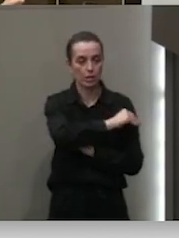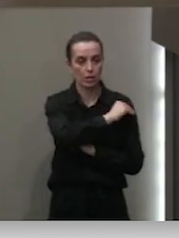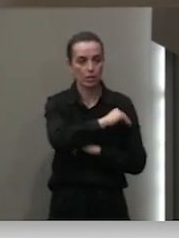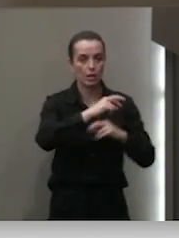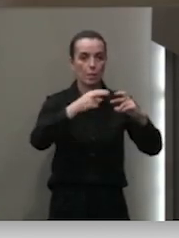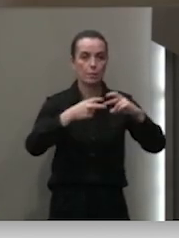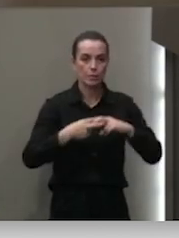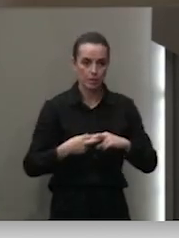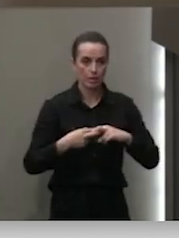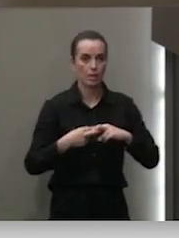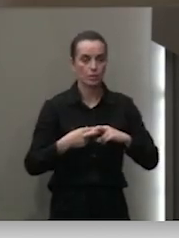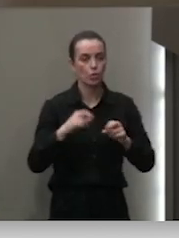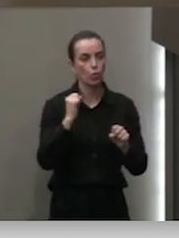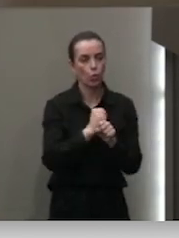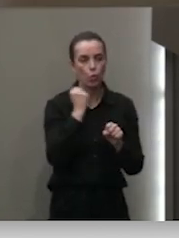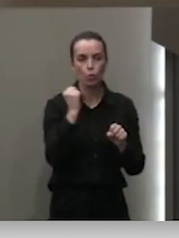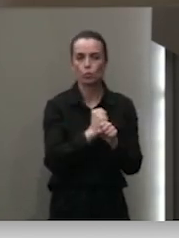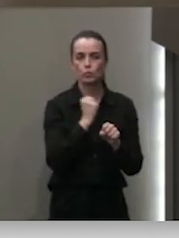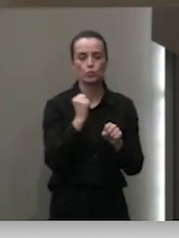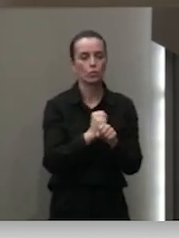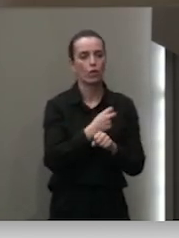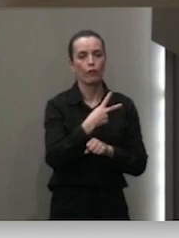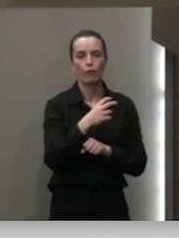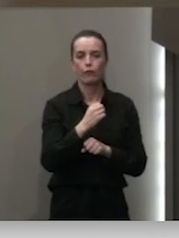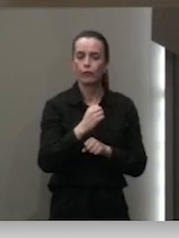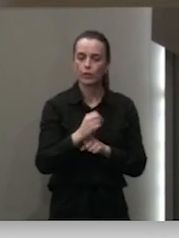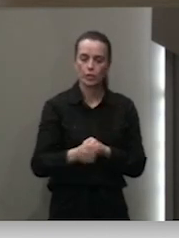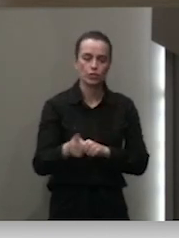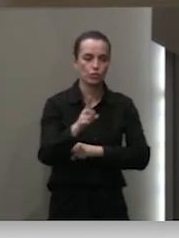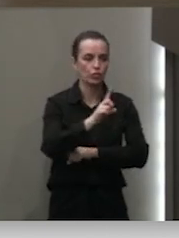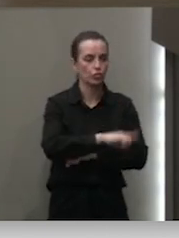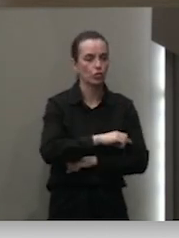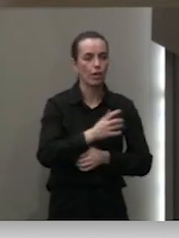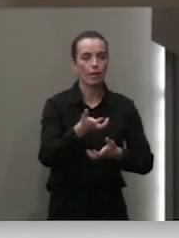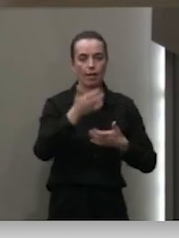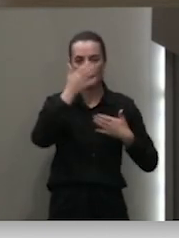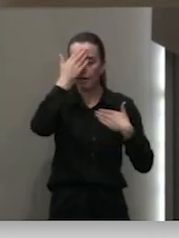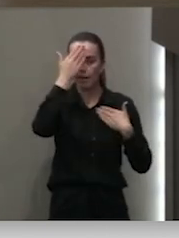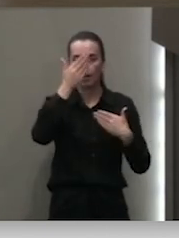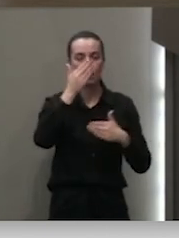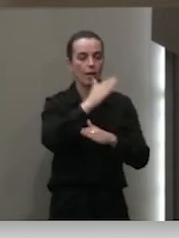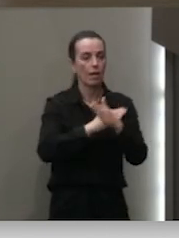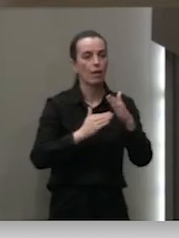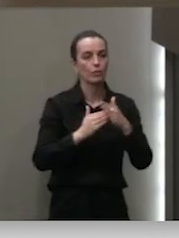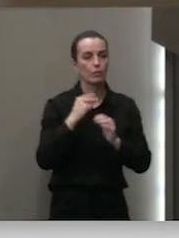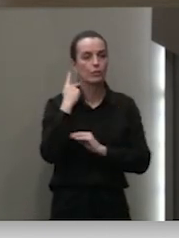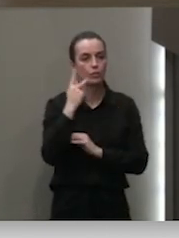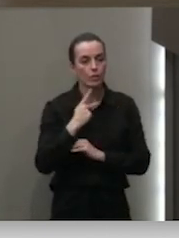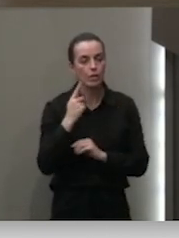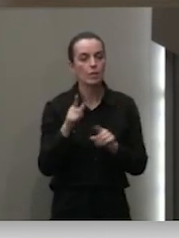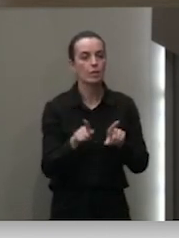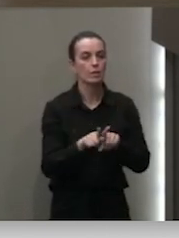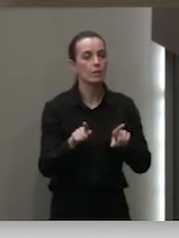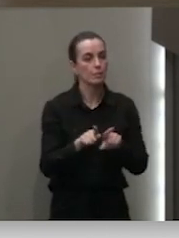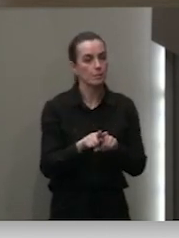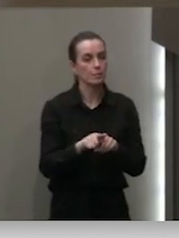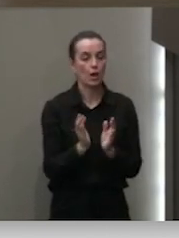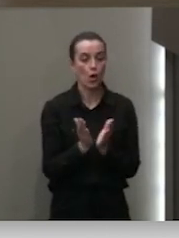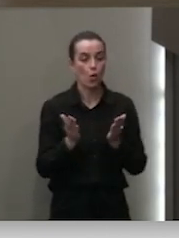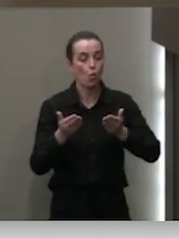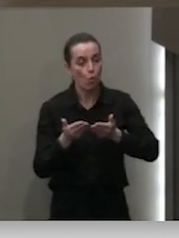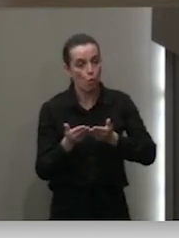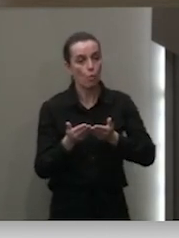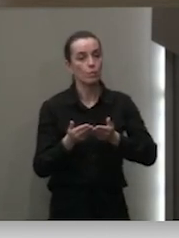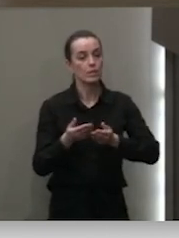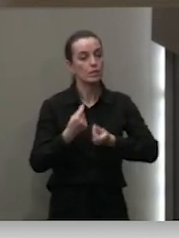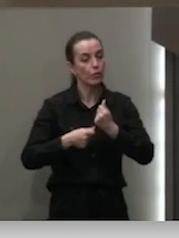construção ao longo de quase 20 dias e aí eu quero agradecer a todos os vereadores e a confiança da comissão de Finanças onde